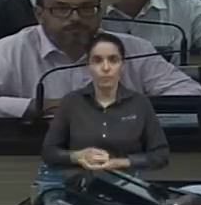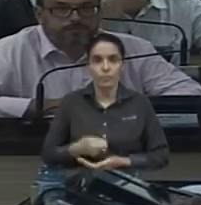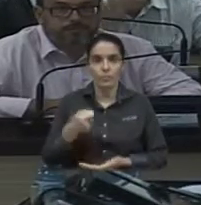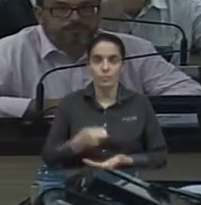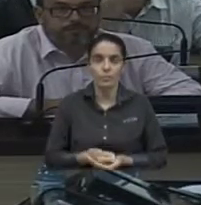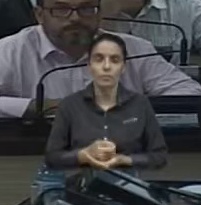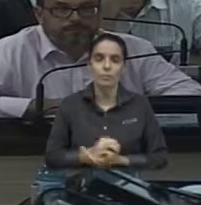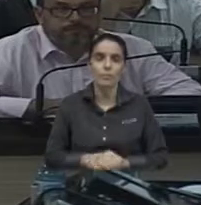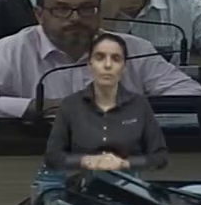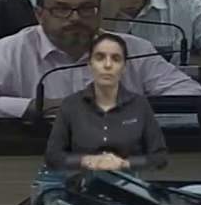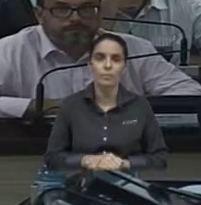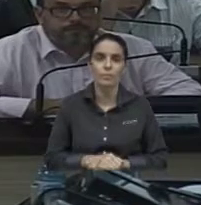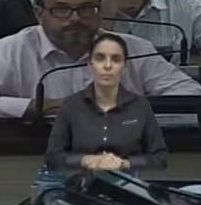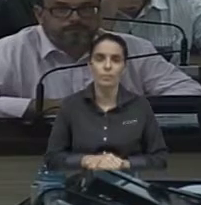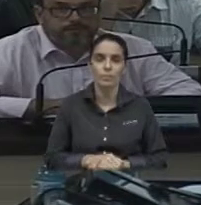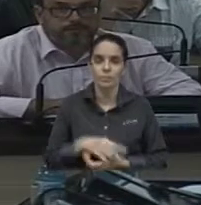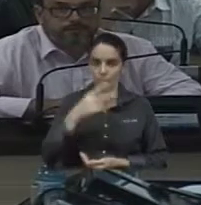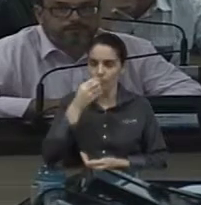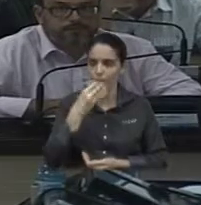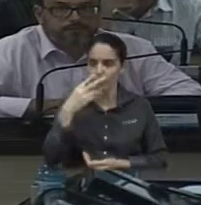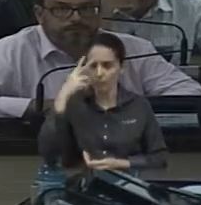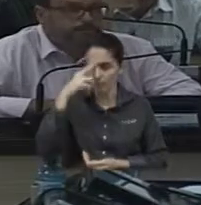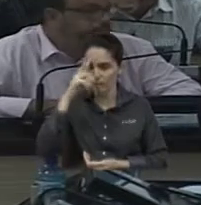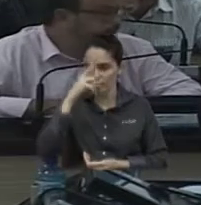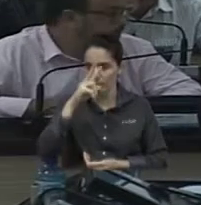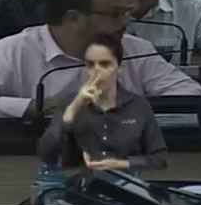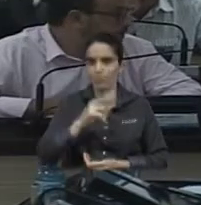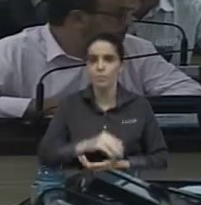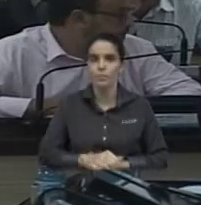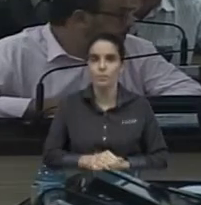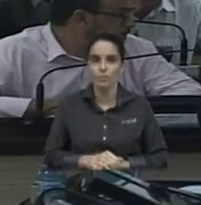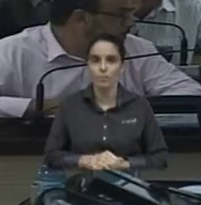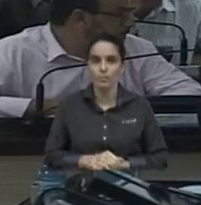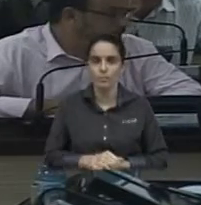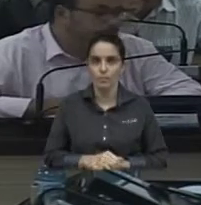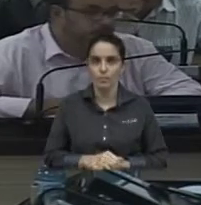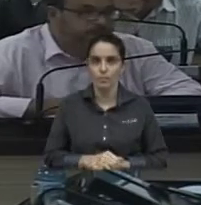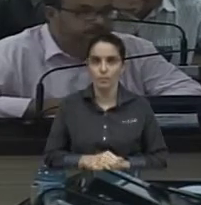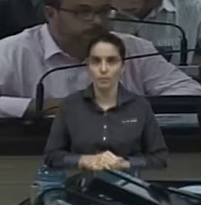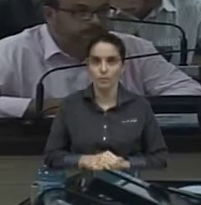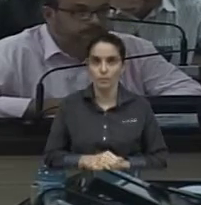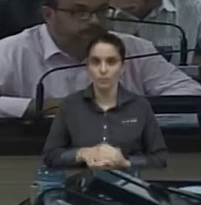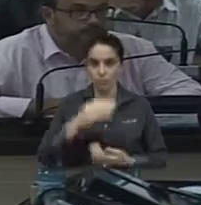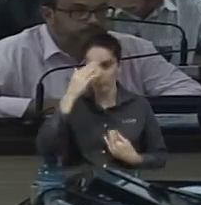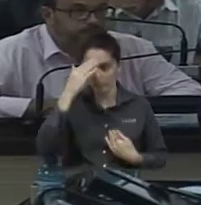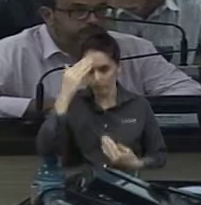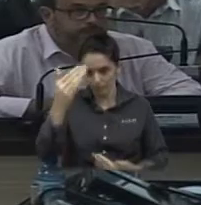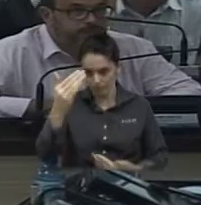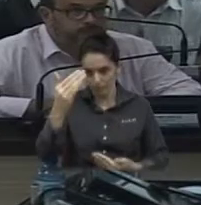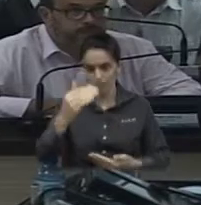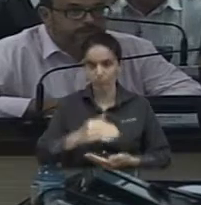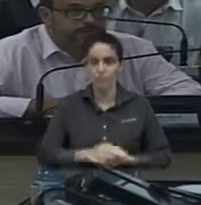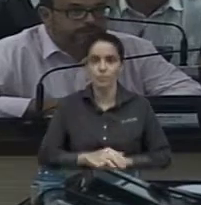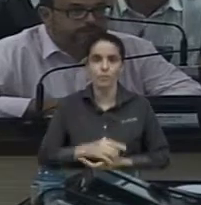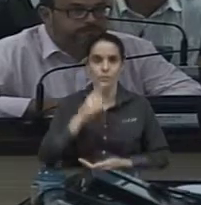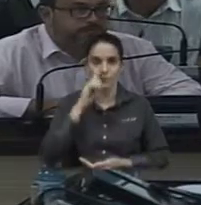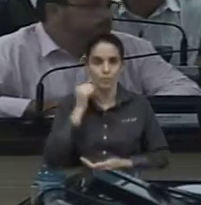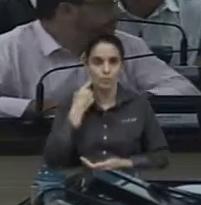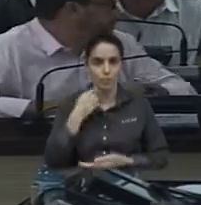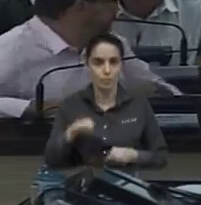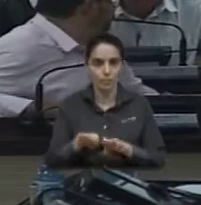gerar emprego. Então, muito bem lembrado e muito bem dito. Obrigado, vereador. Quero deixar bem claro